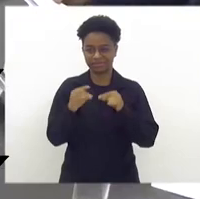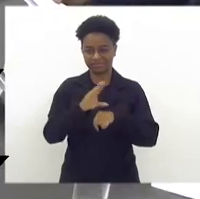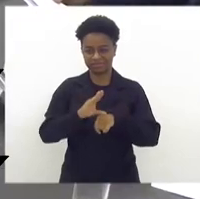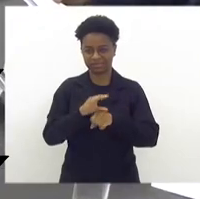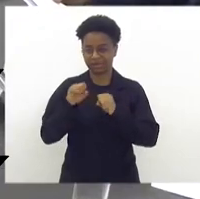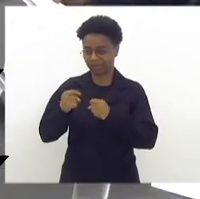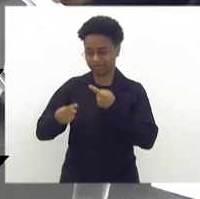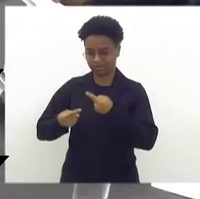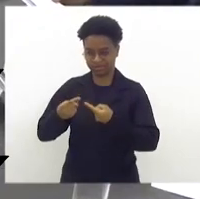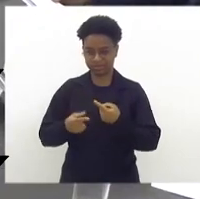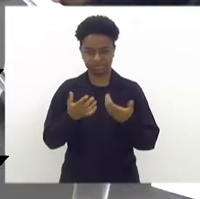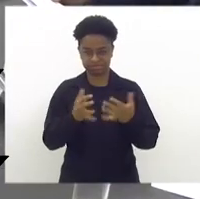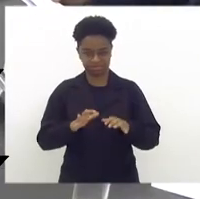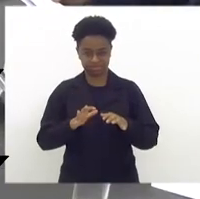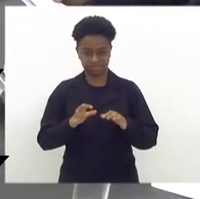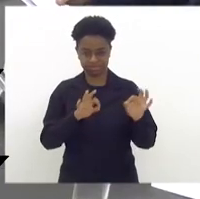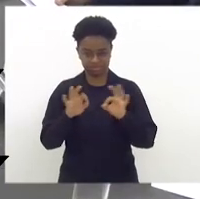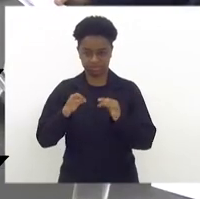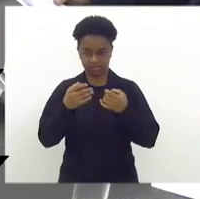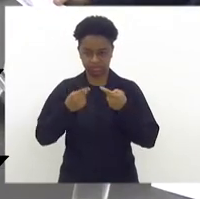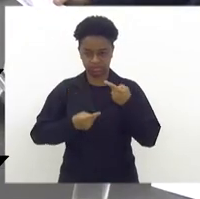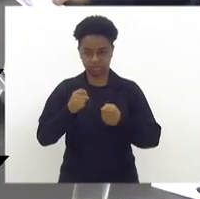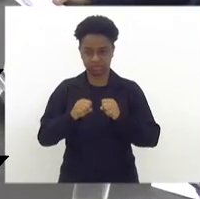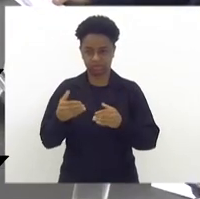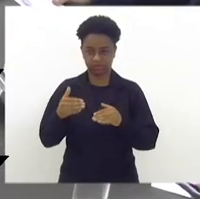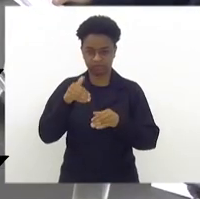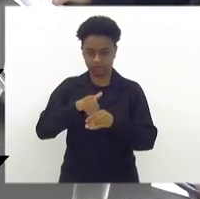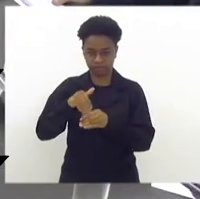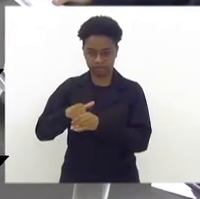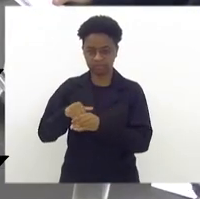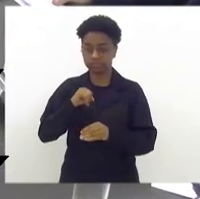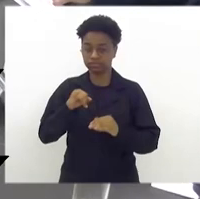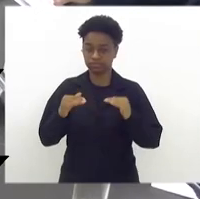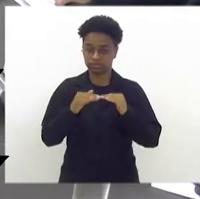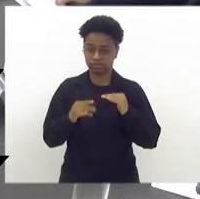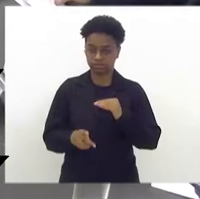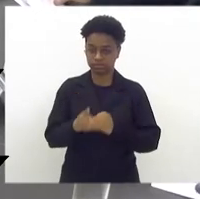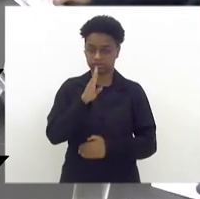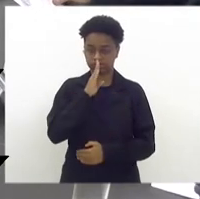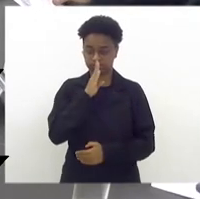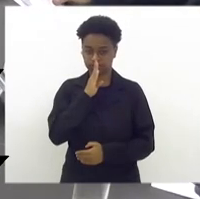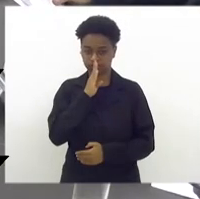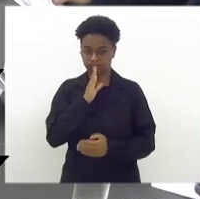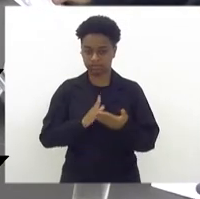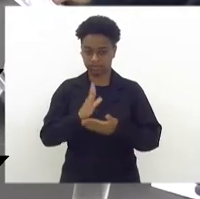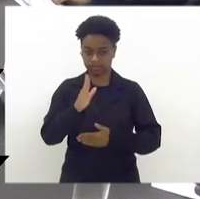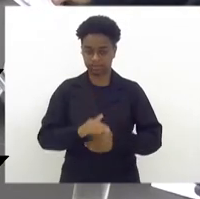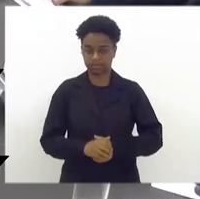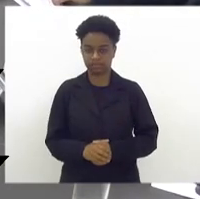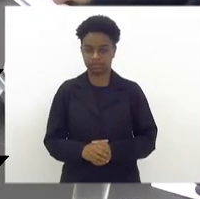Em discussão, não havendo quem queira discutir, em votação, senhores que aprovam, permaneçam como estão,